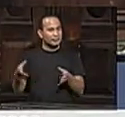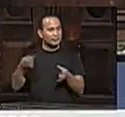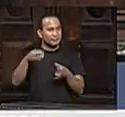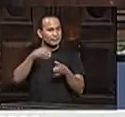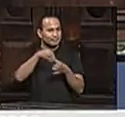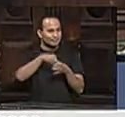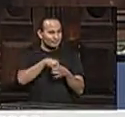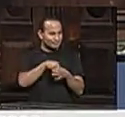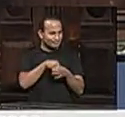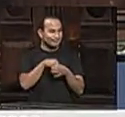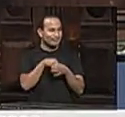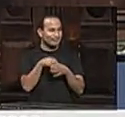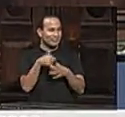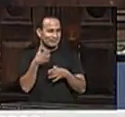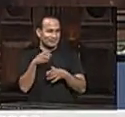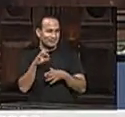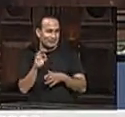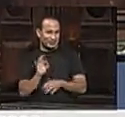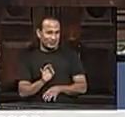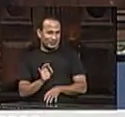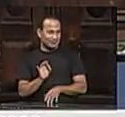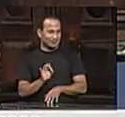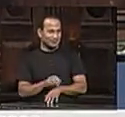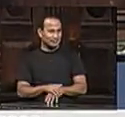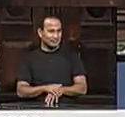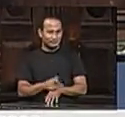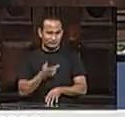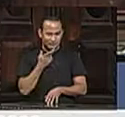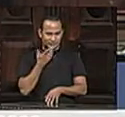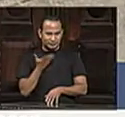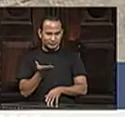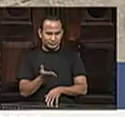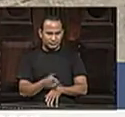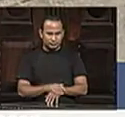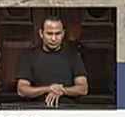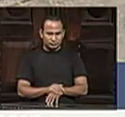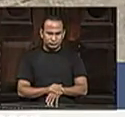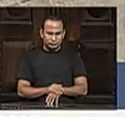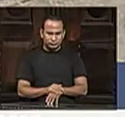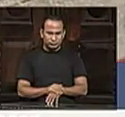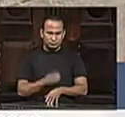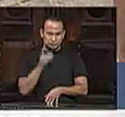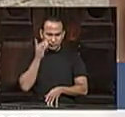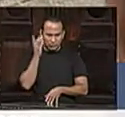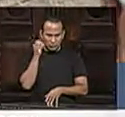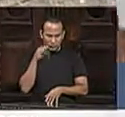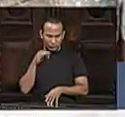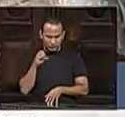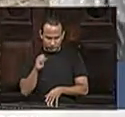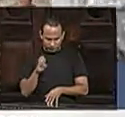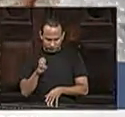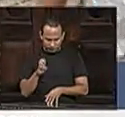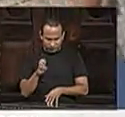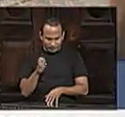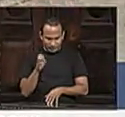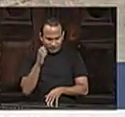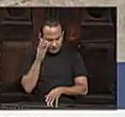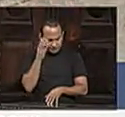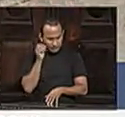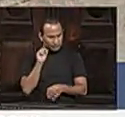25%. Uma parte com o maior prazer, deputado Paulo Ramos. Deputado Conde Bittencourt, Vossa Excelência, no pronunciamento que faz,